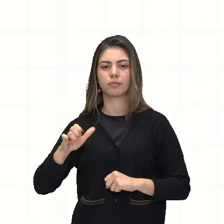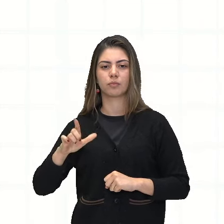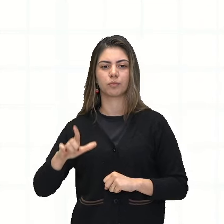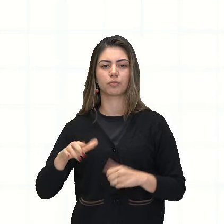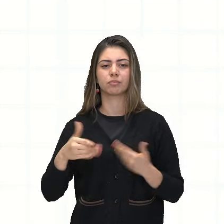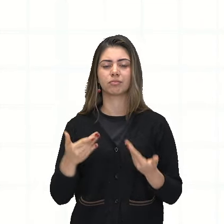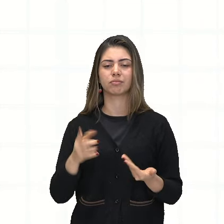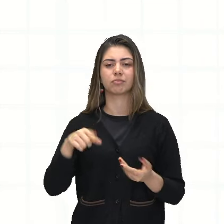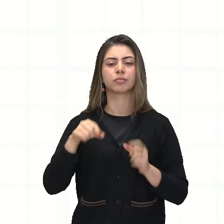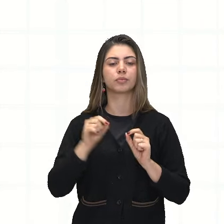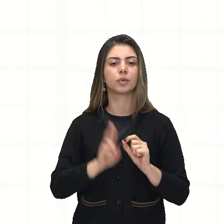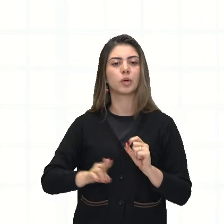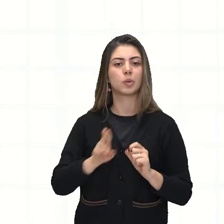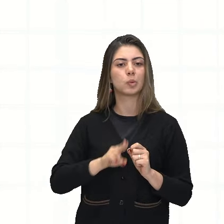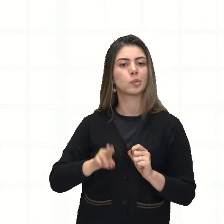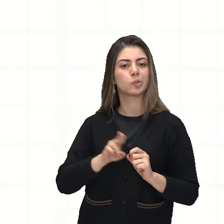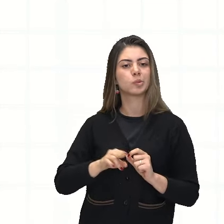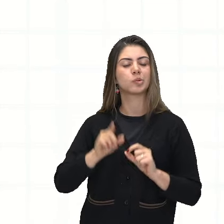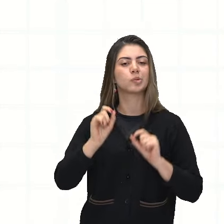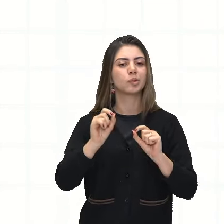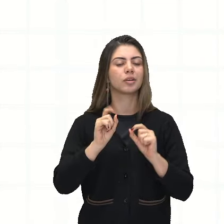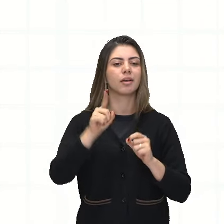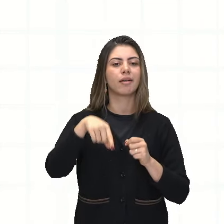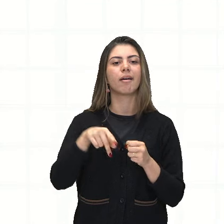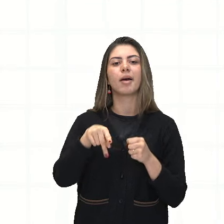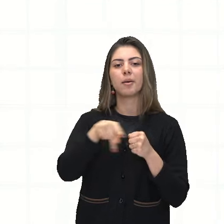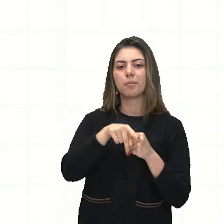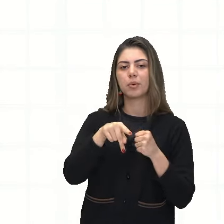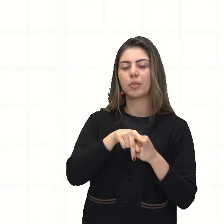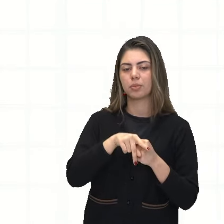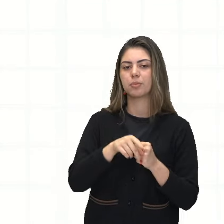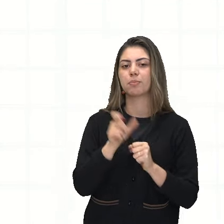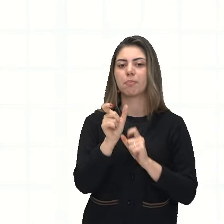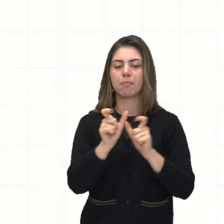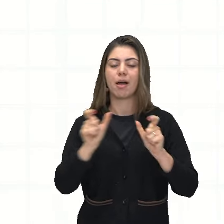uso de pronomes, palavras